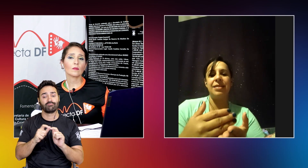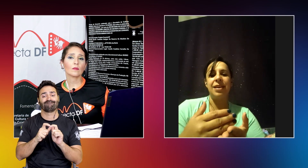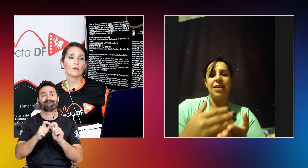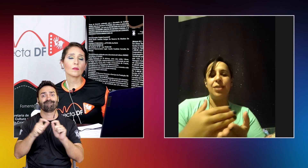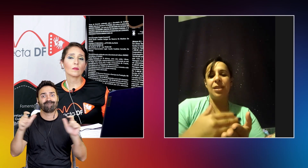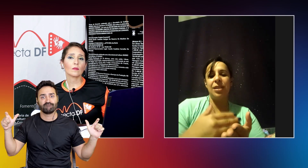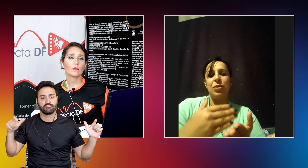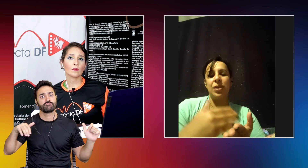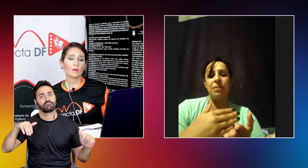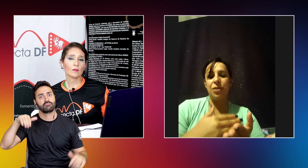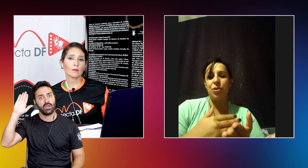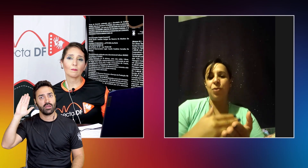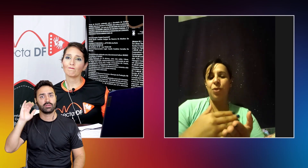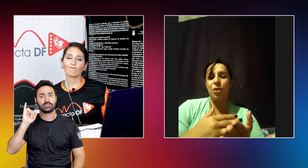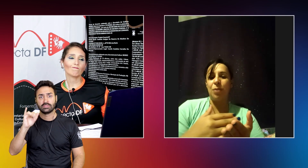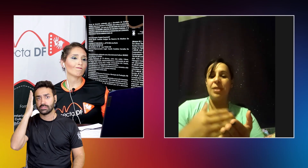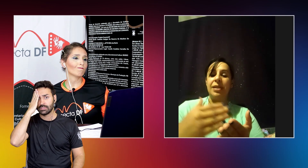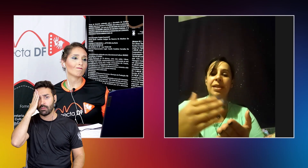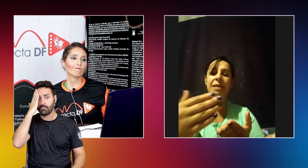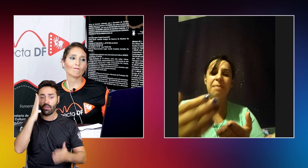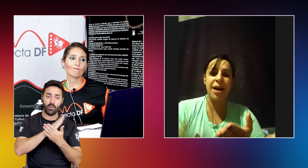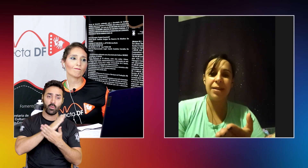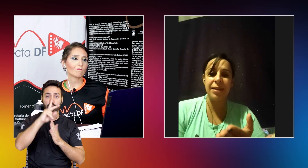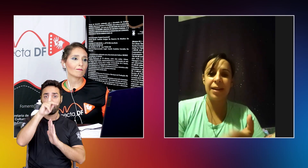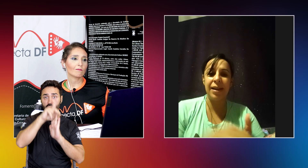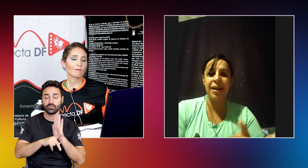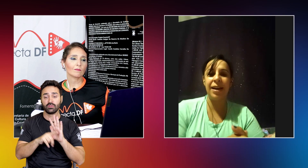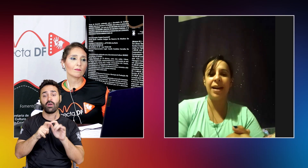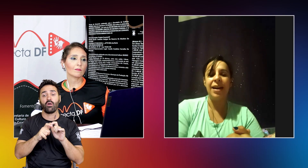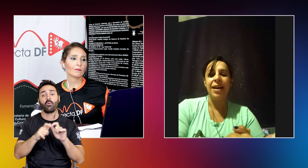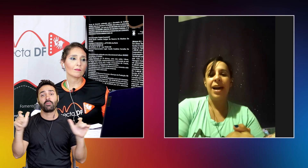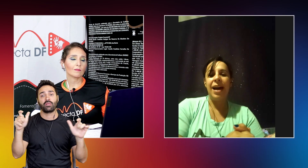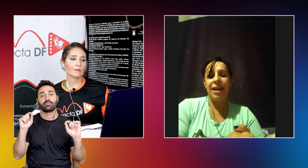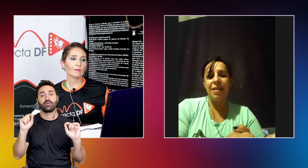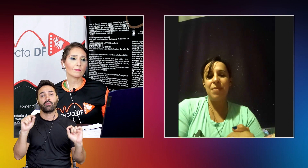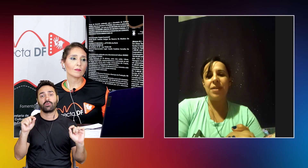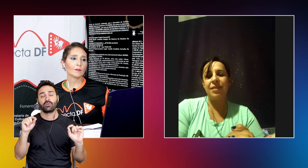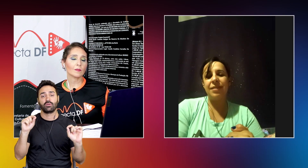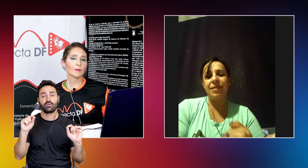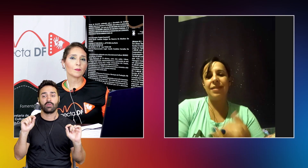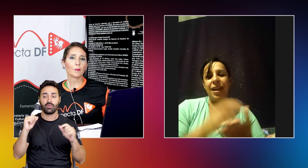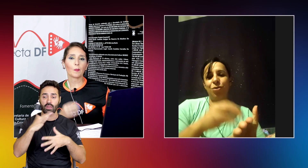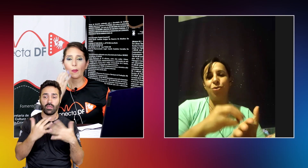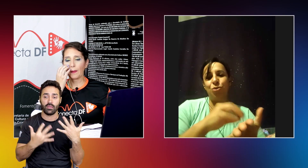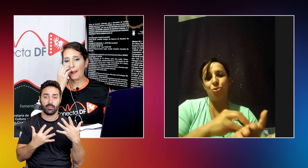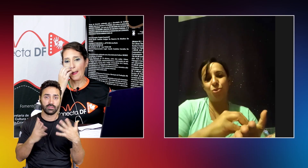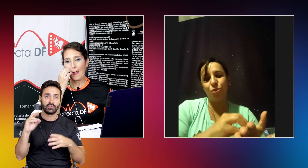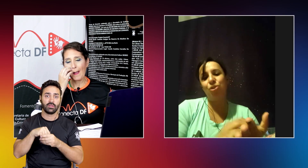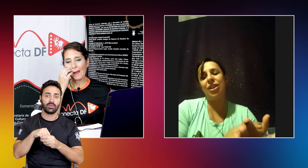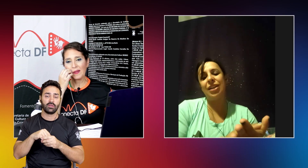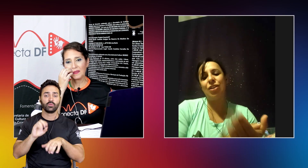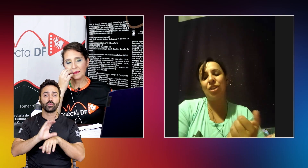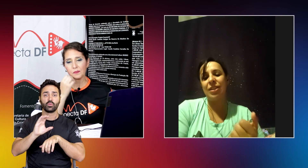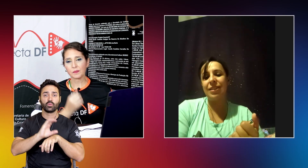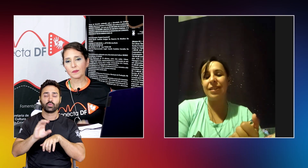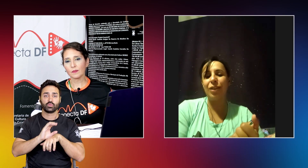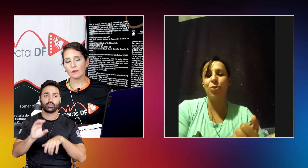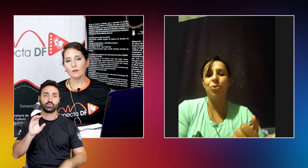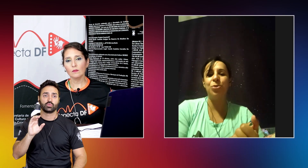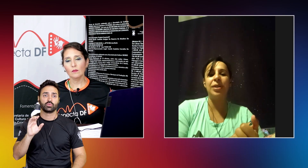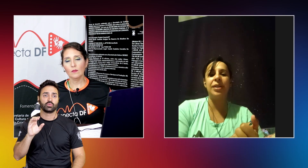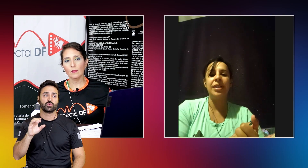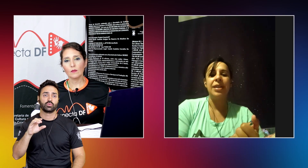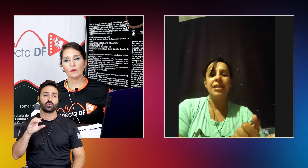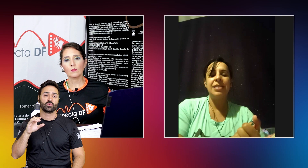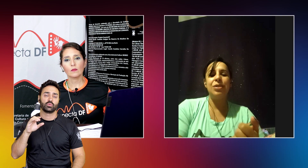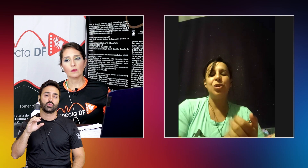mais, se você tem esse conhecimento de algum projeto para estender mais a libras dentro dos cursos de